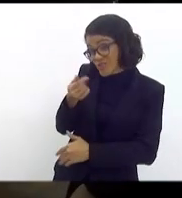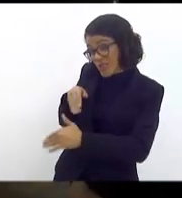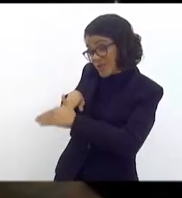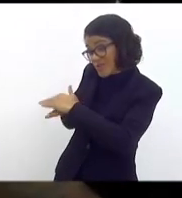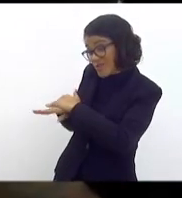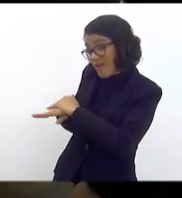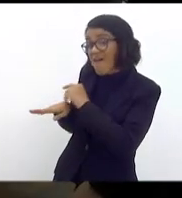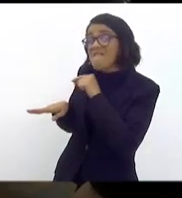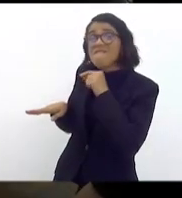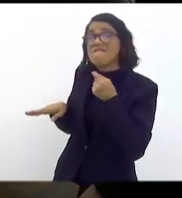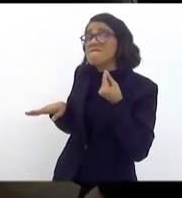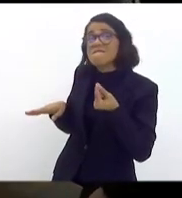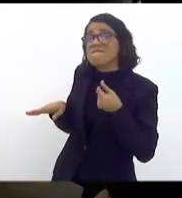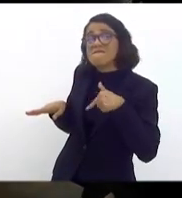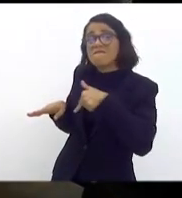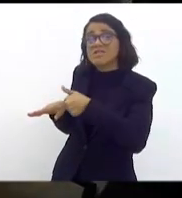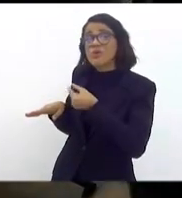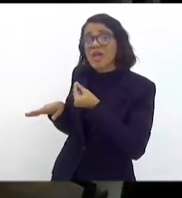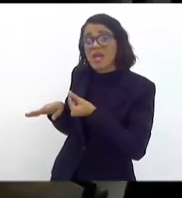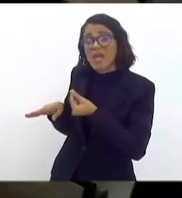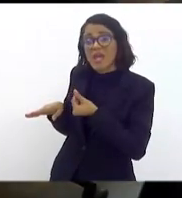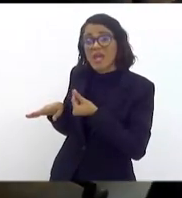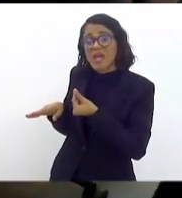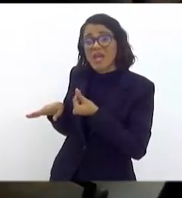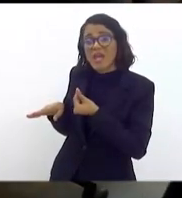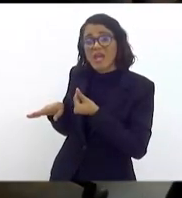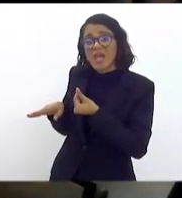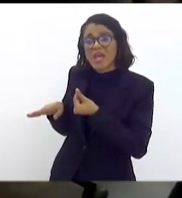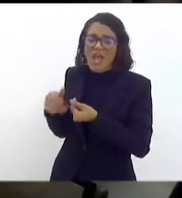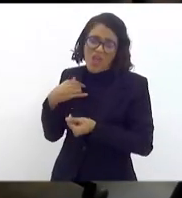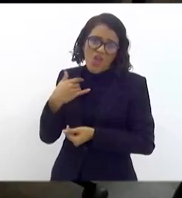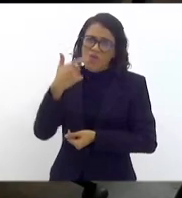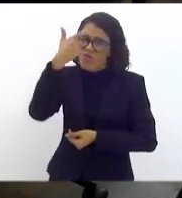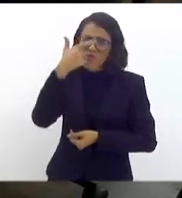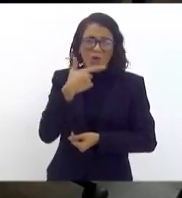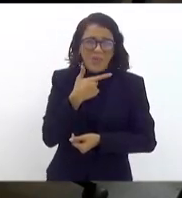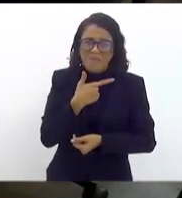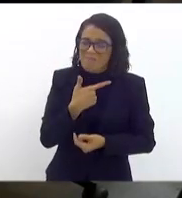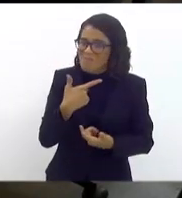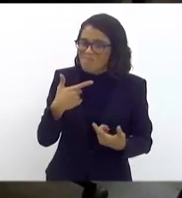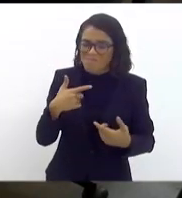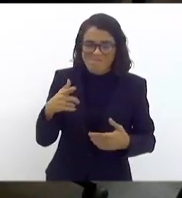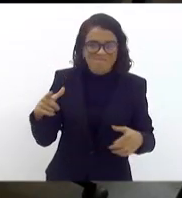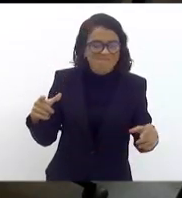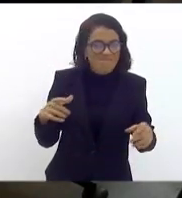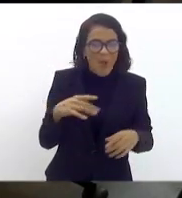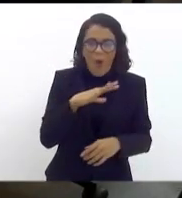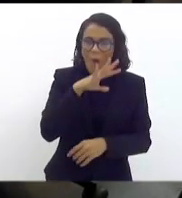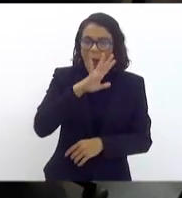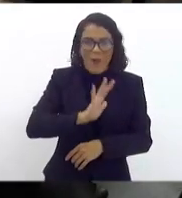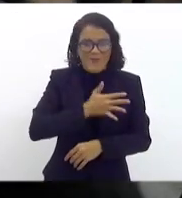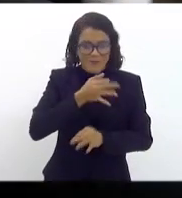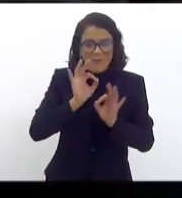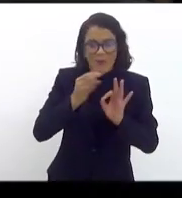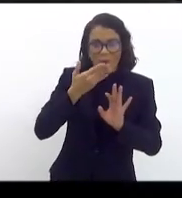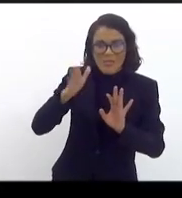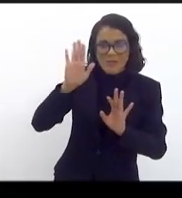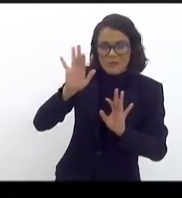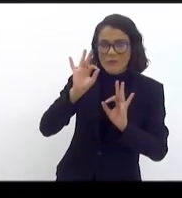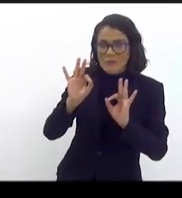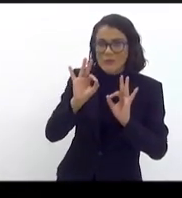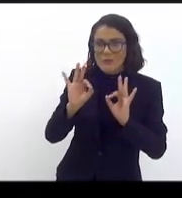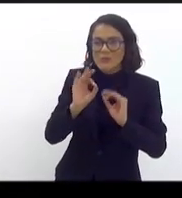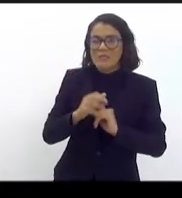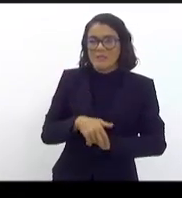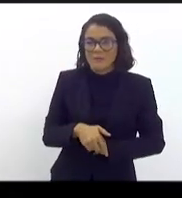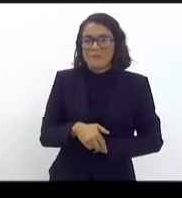com o retido? Não, mas são coisas diferentes. Quando não, tem um retido duas... que não tiver herdeiro. Tá não, bom, então isto vamos, é uma coisa. Vamos deixar o